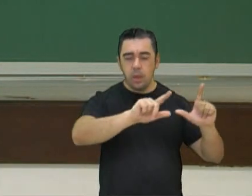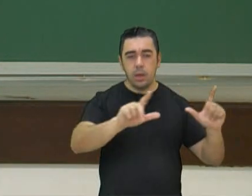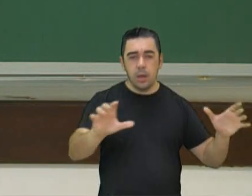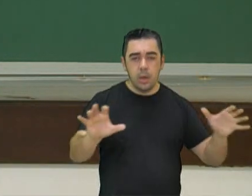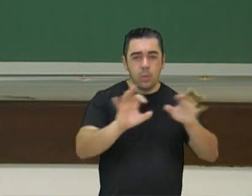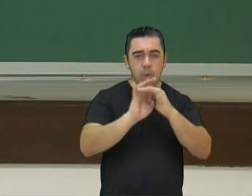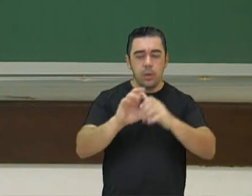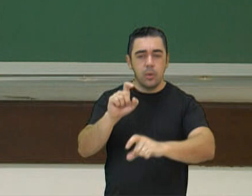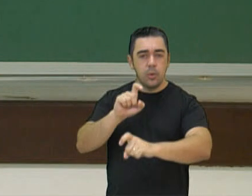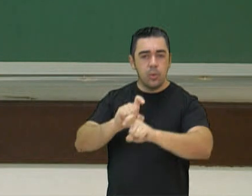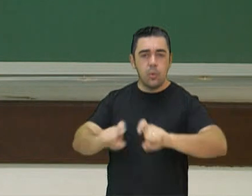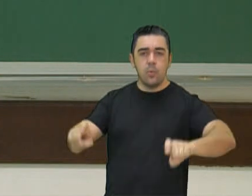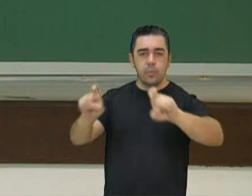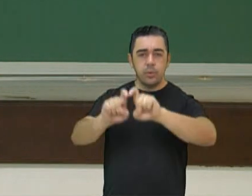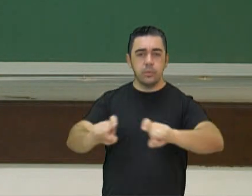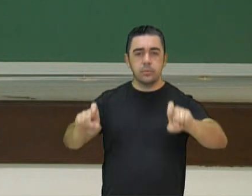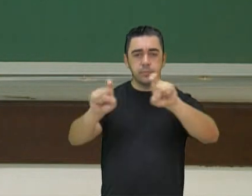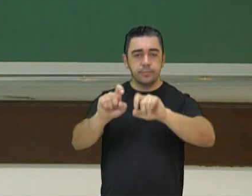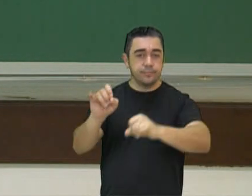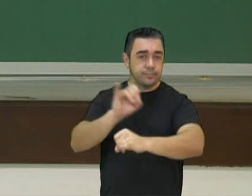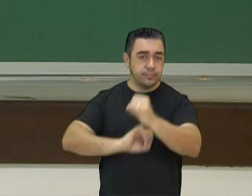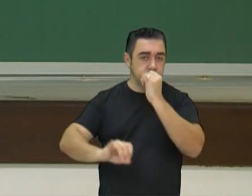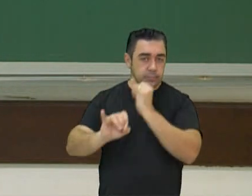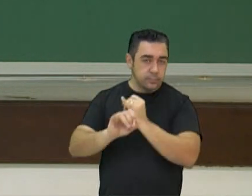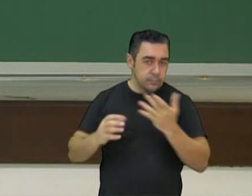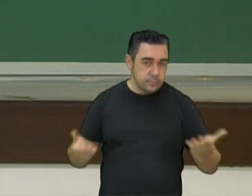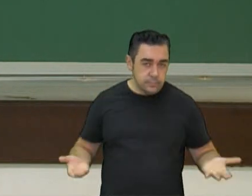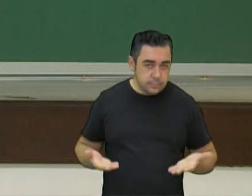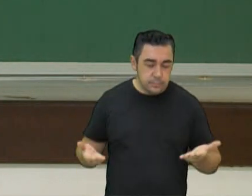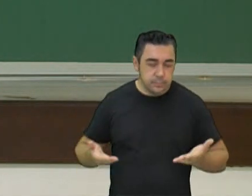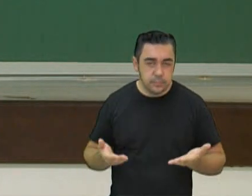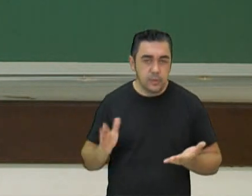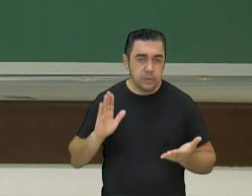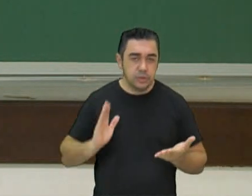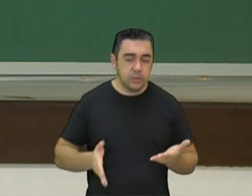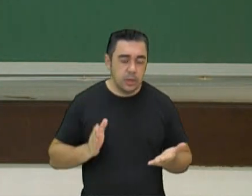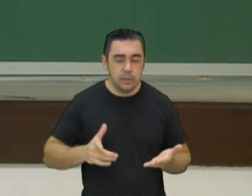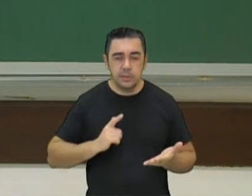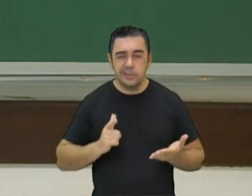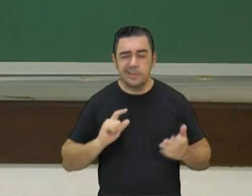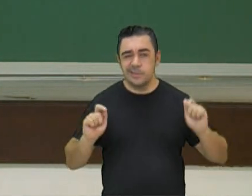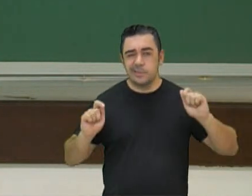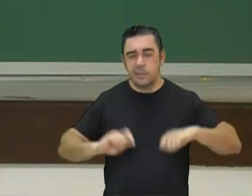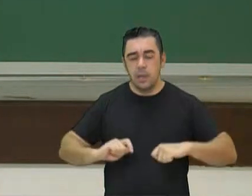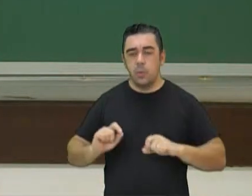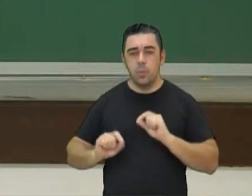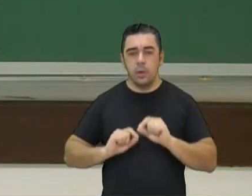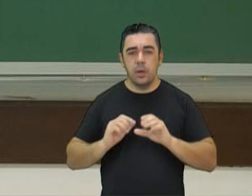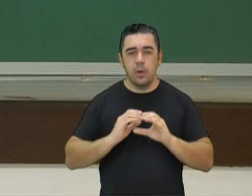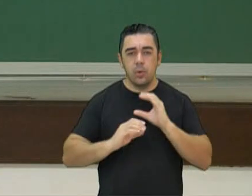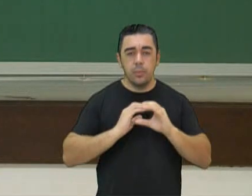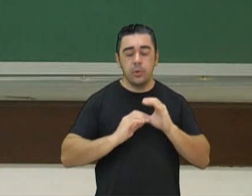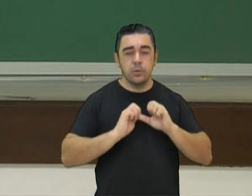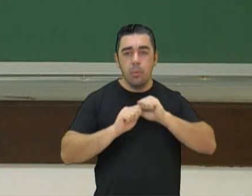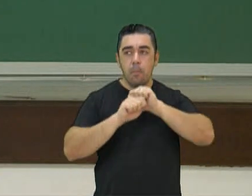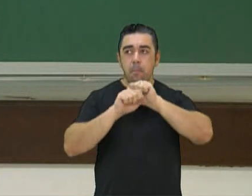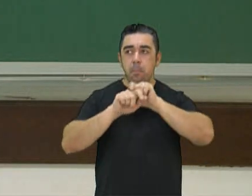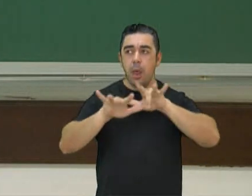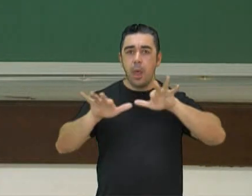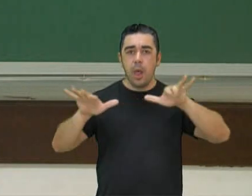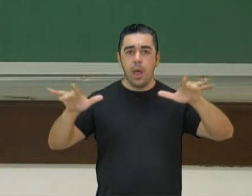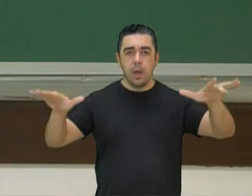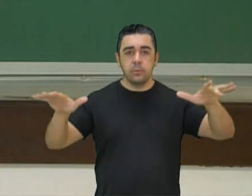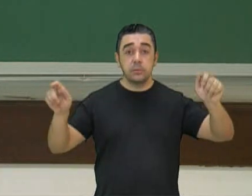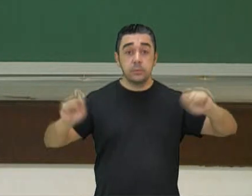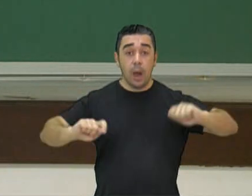computador, junto com a informática agora, já com a internet, vai permitir uma comunicação multidirecional. Então,